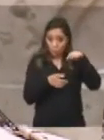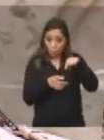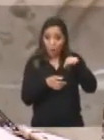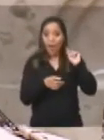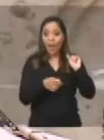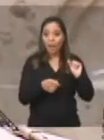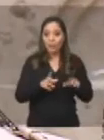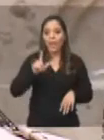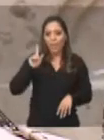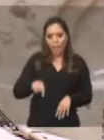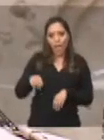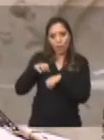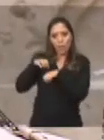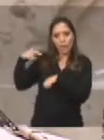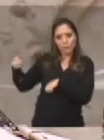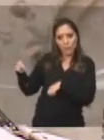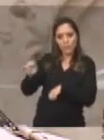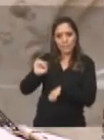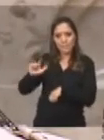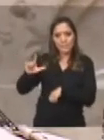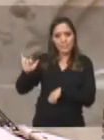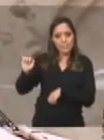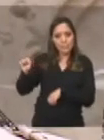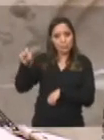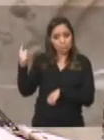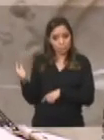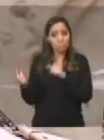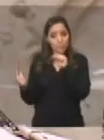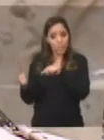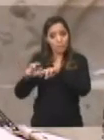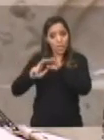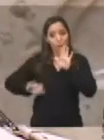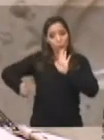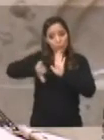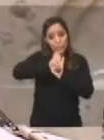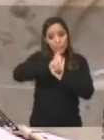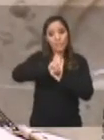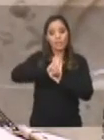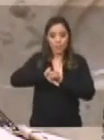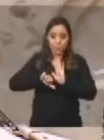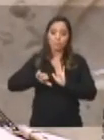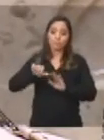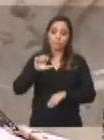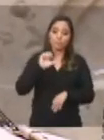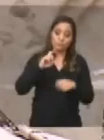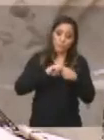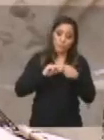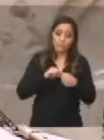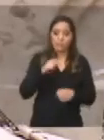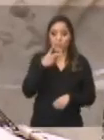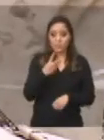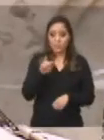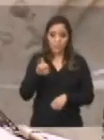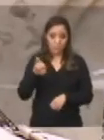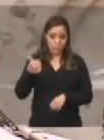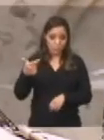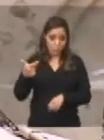requer a condenação de Silas Câmara pela prática do crime tipificado no artigo 312, parágrafo 1º do